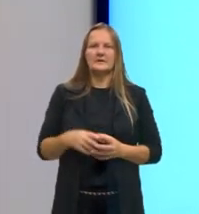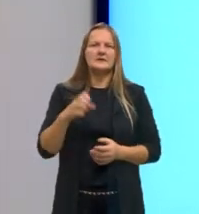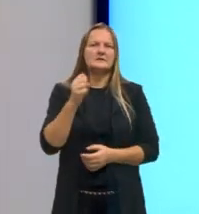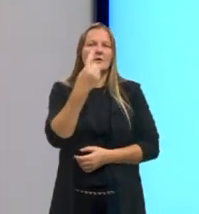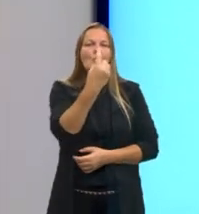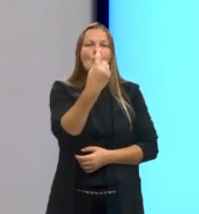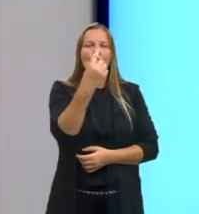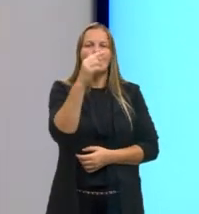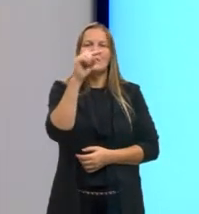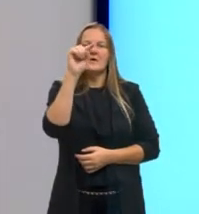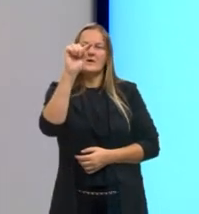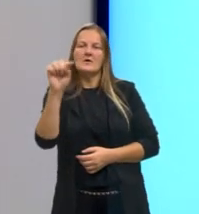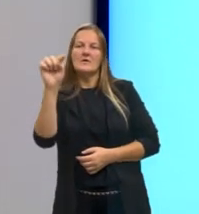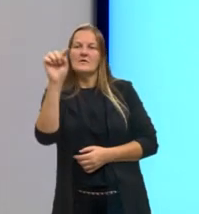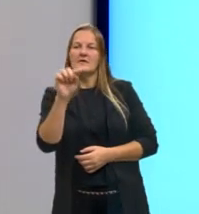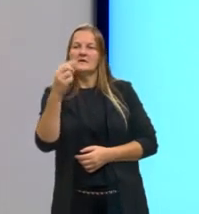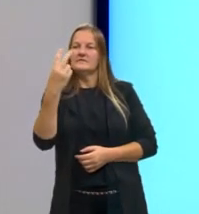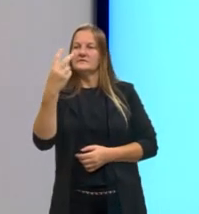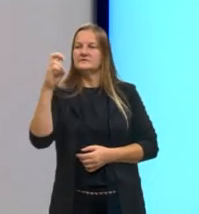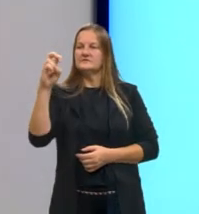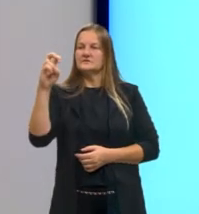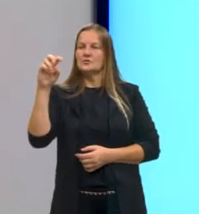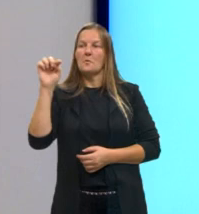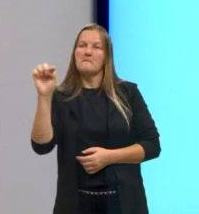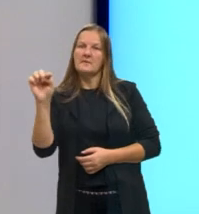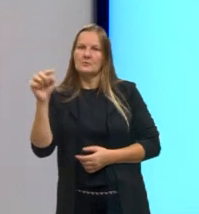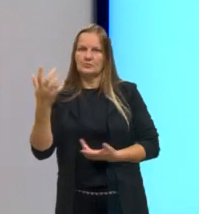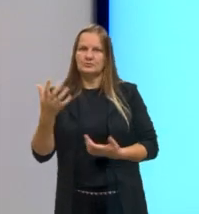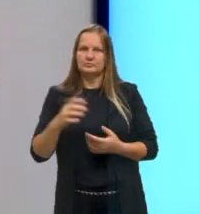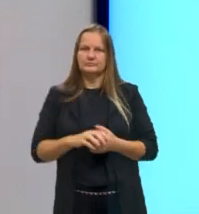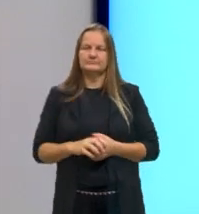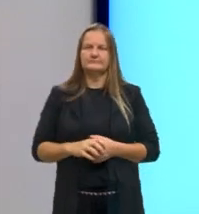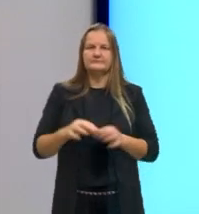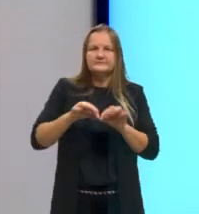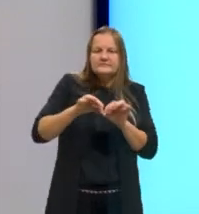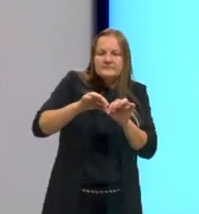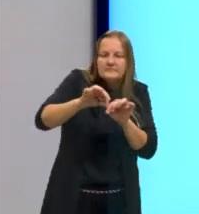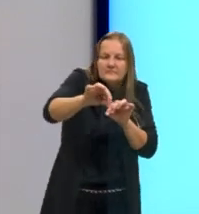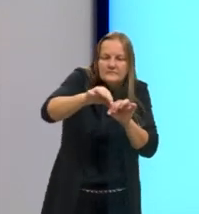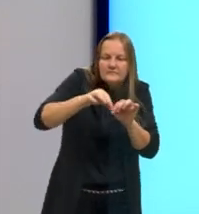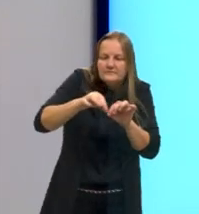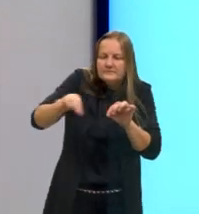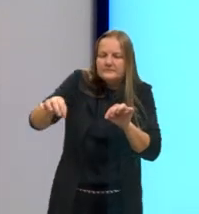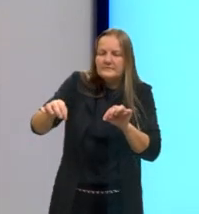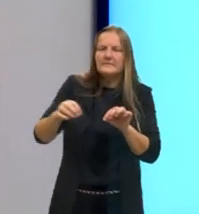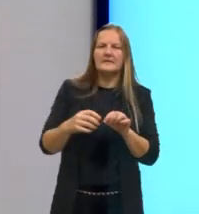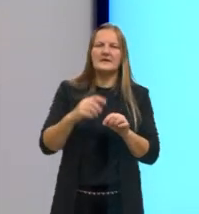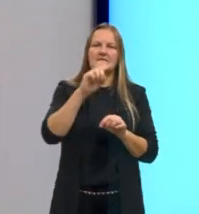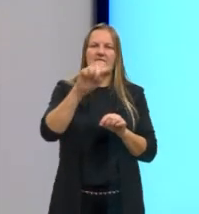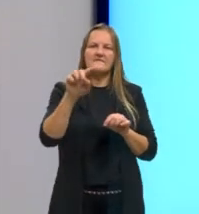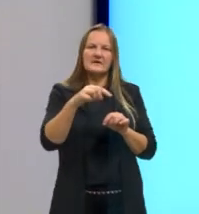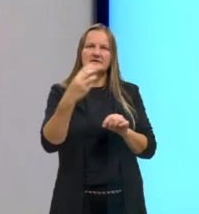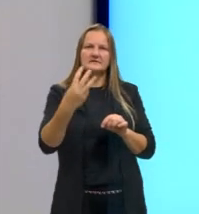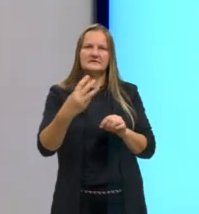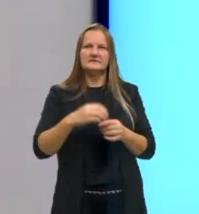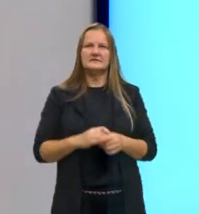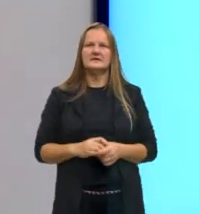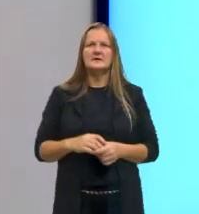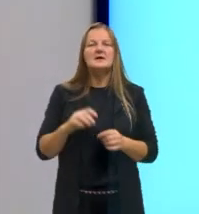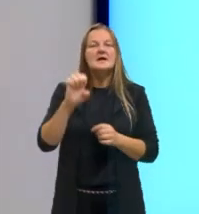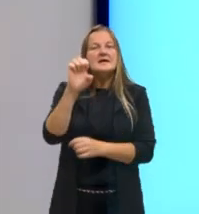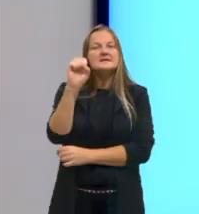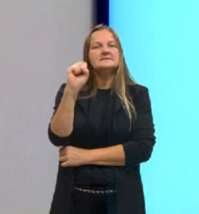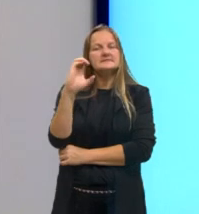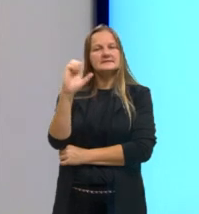é um para 25 mil Então é 25 mil vezes e a distância 3 cm vezes três tá agoniado então a